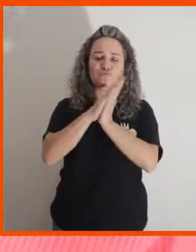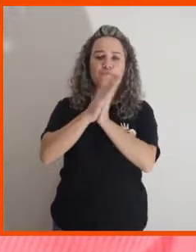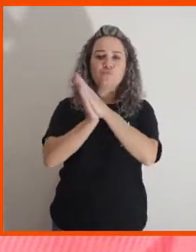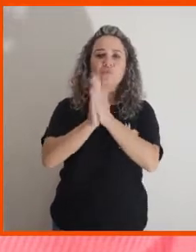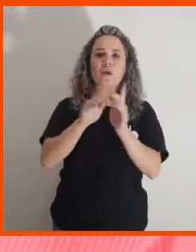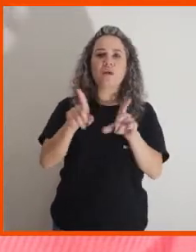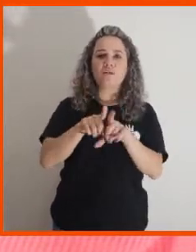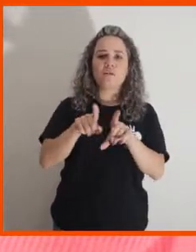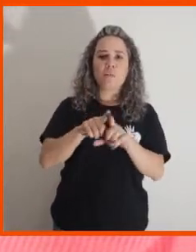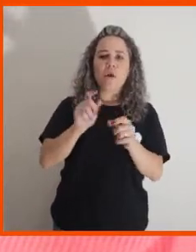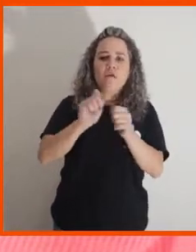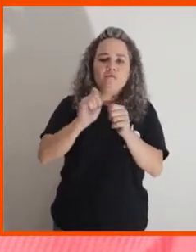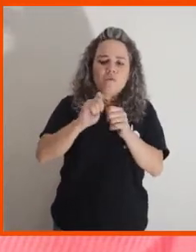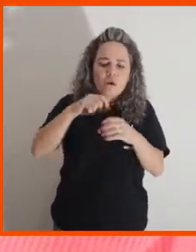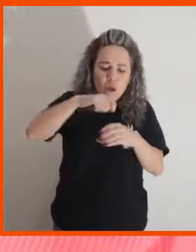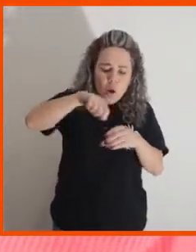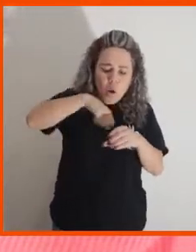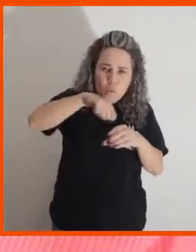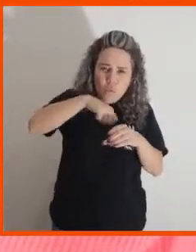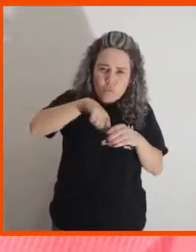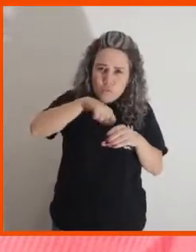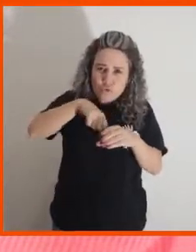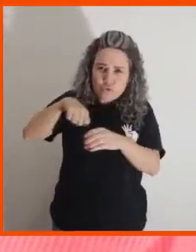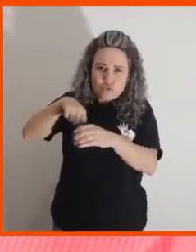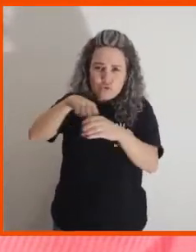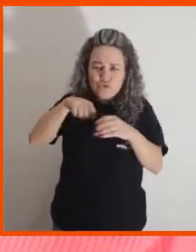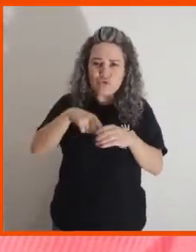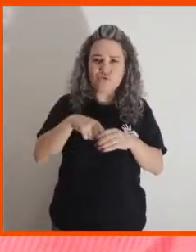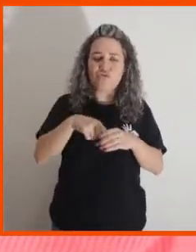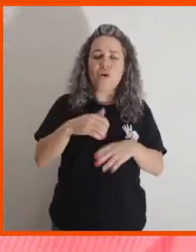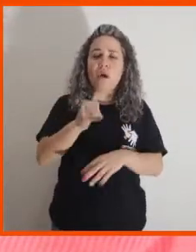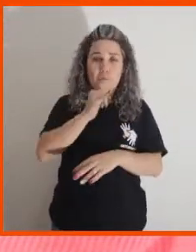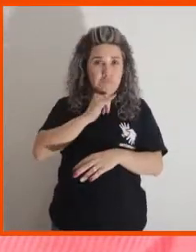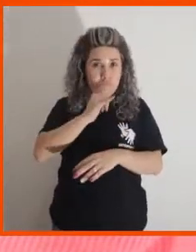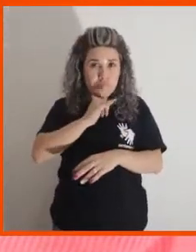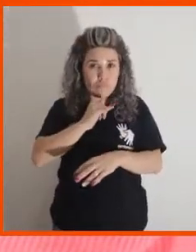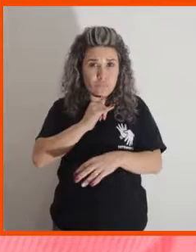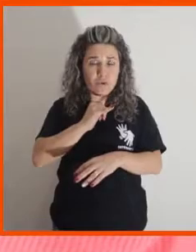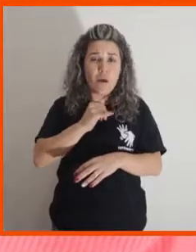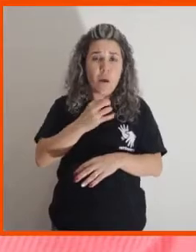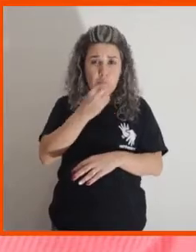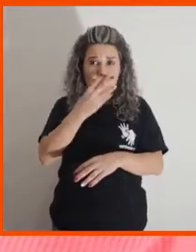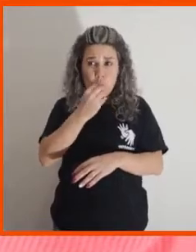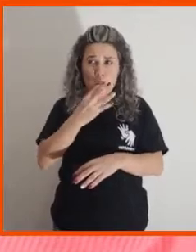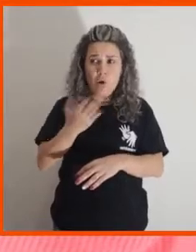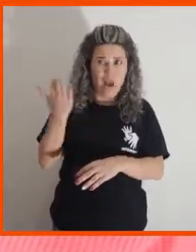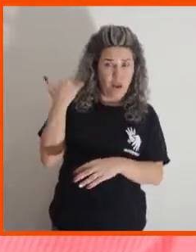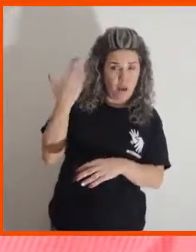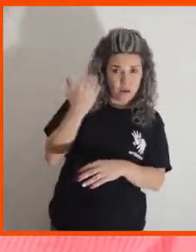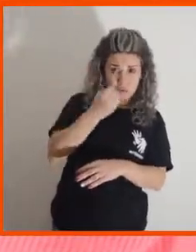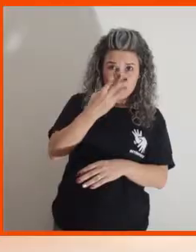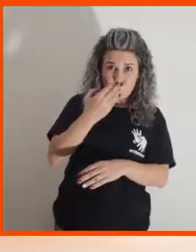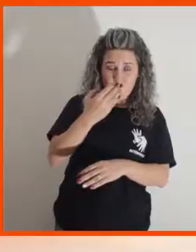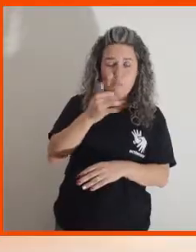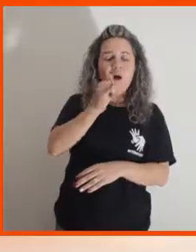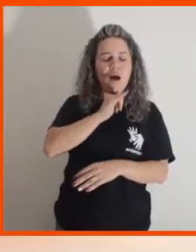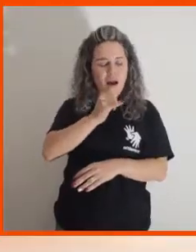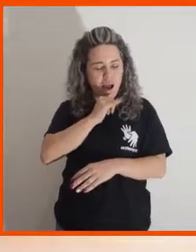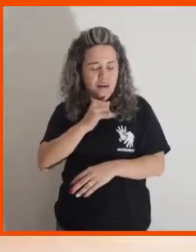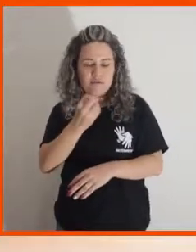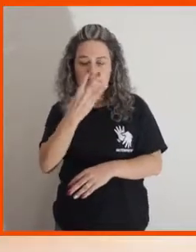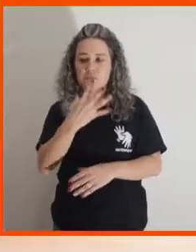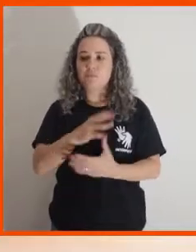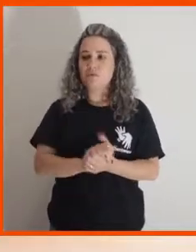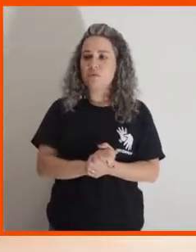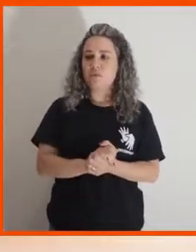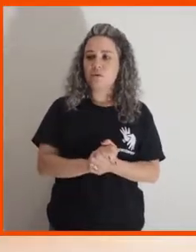bonequinha, no quintal, era aquele quintalão bom, era muito bom. Era, e eu acho ainda que é bom. Quando eu